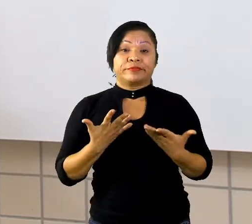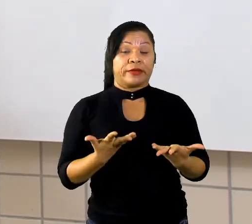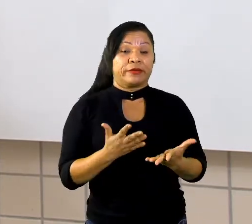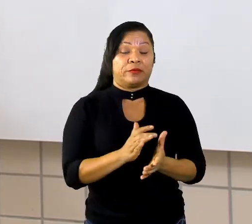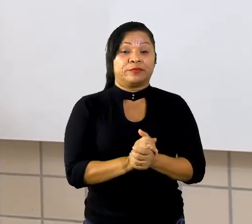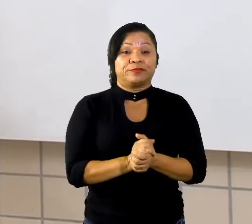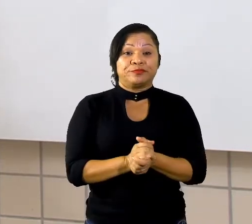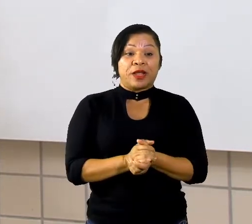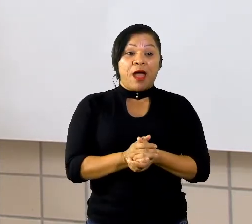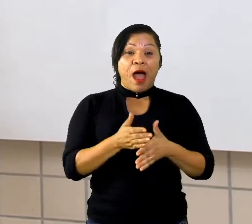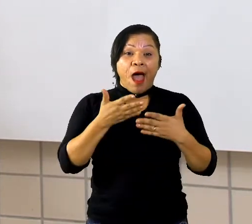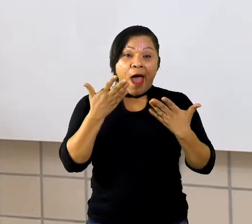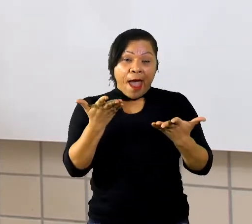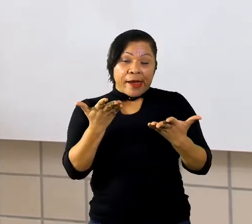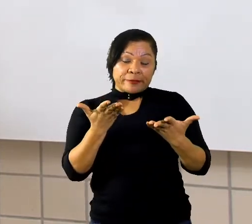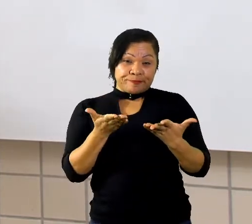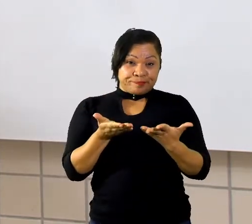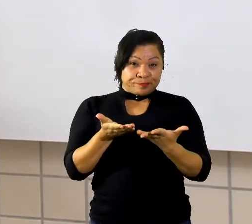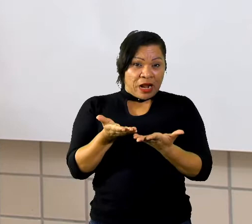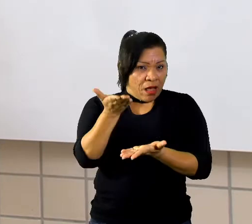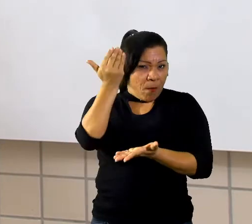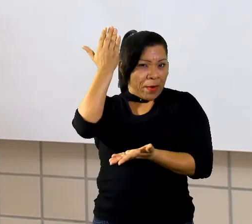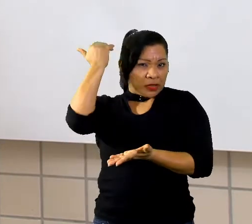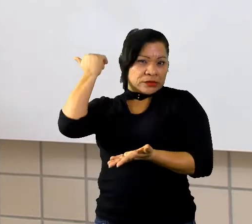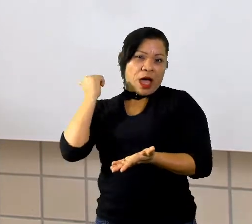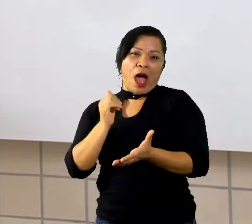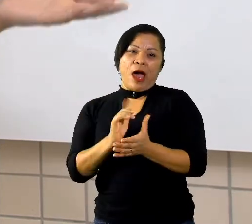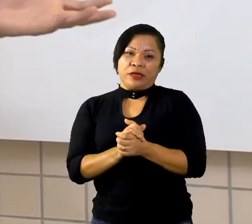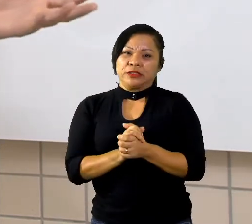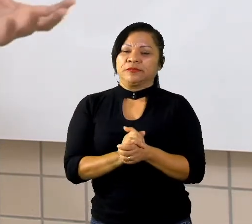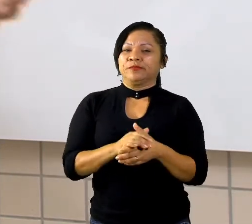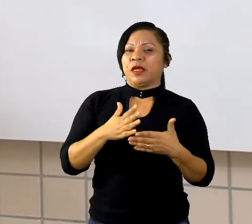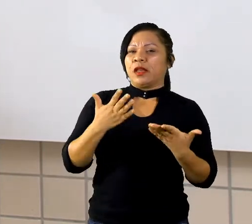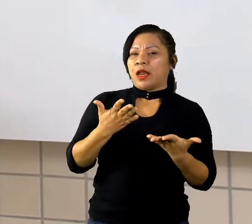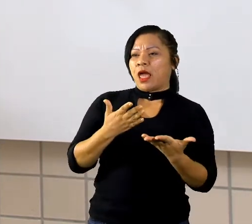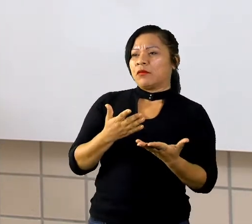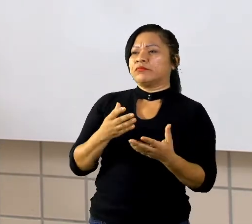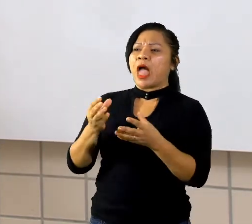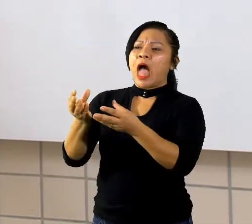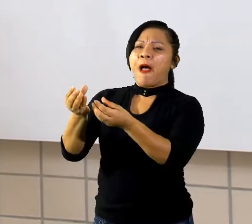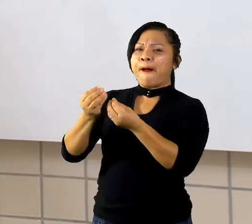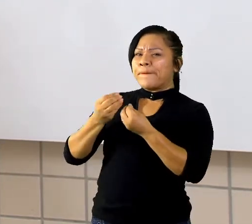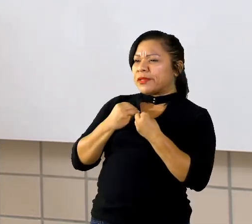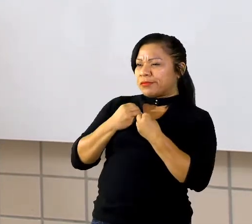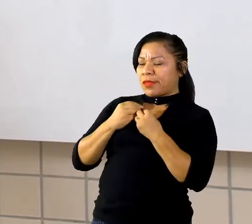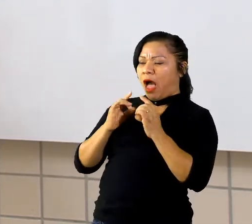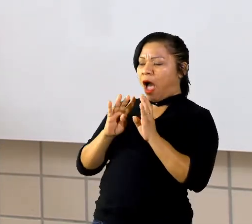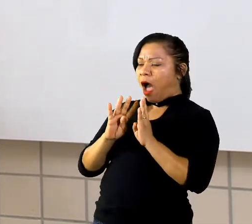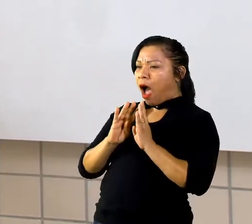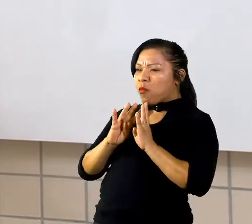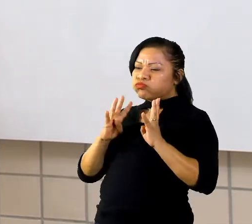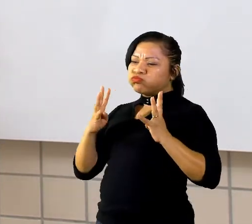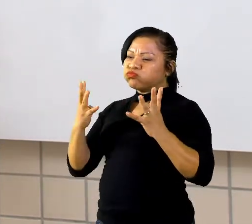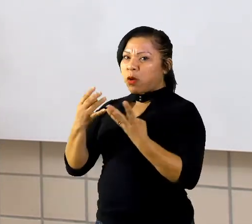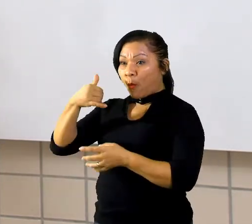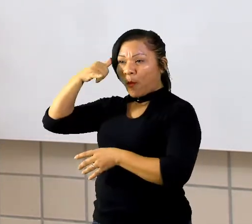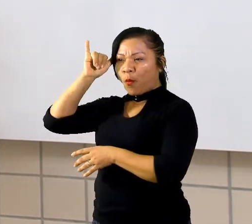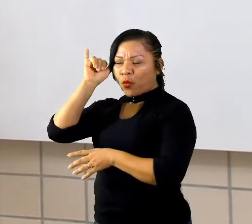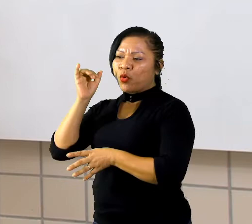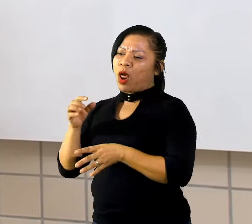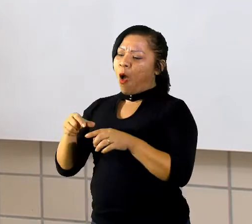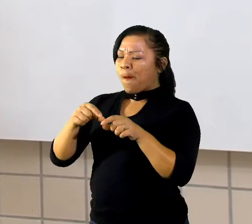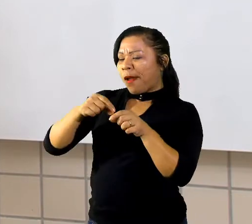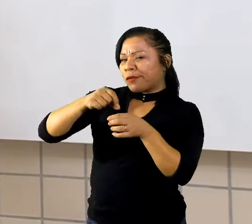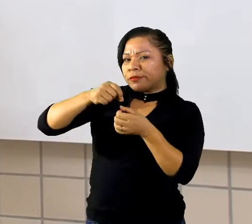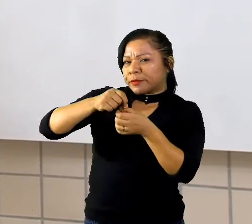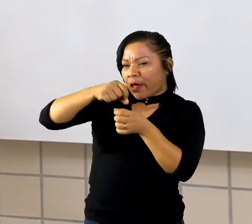benefício, ele vinha em forma de um agrado na propriedade rural, um pouco de semente, e às vezes, até mesmo naquele processo